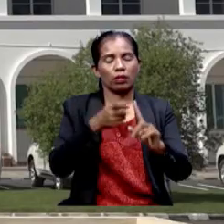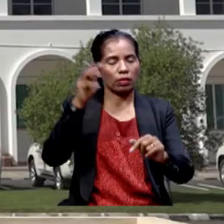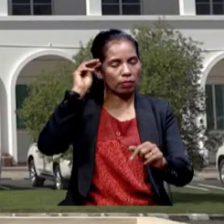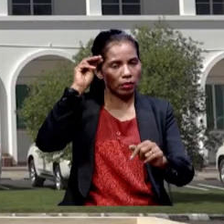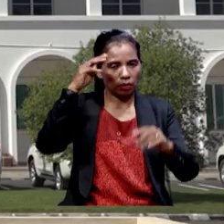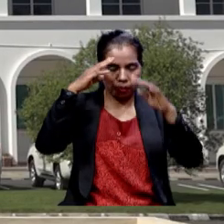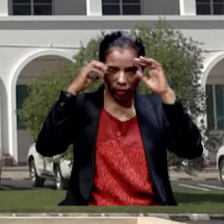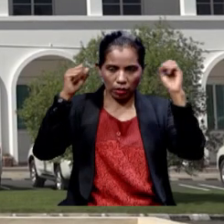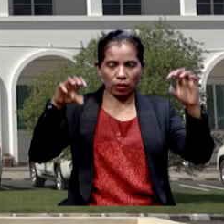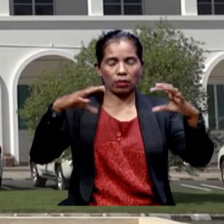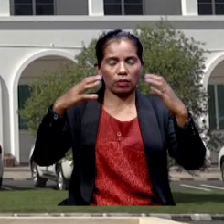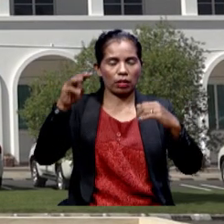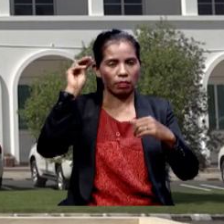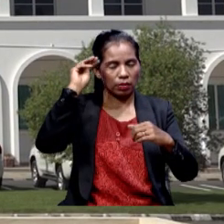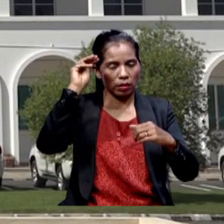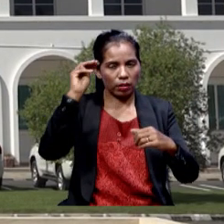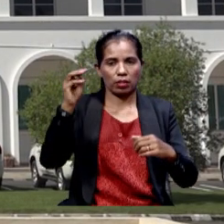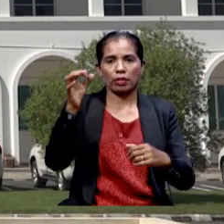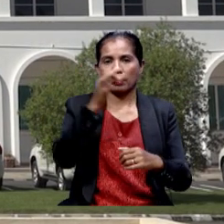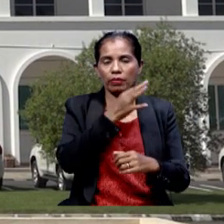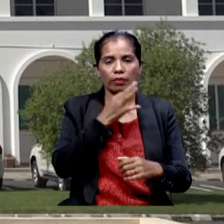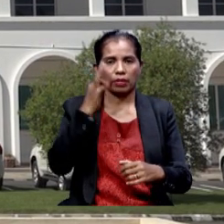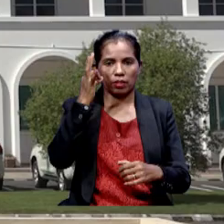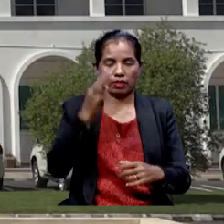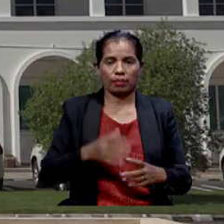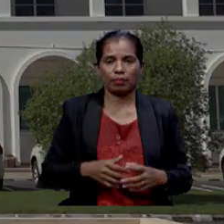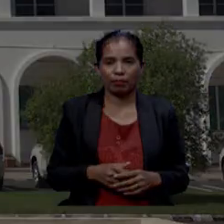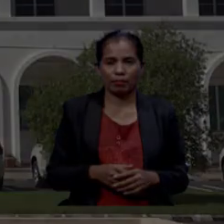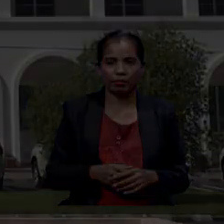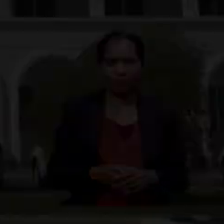presidência Conselho Ministro Fidelis Manuel Leite Magalhães. Agostinho da Costa, ZMN.